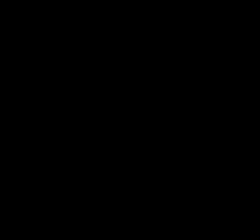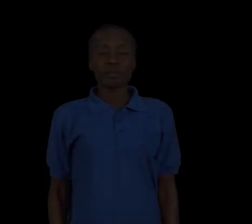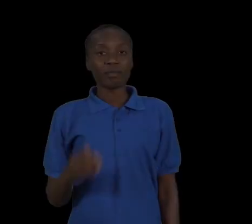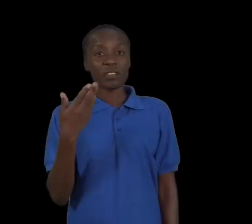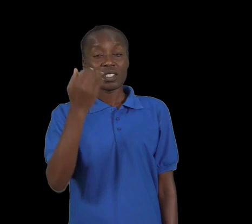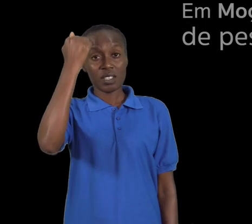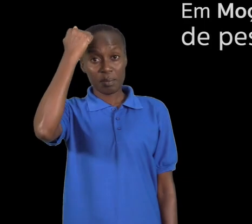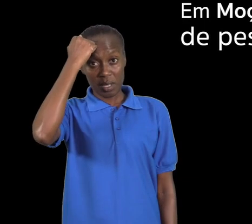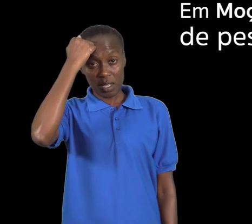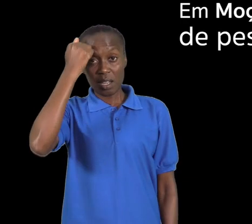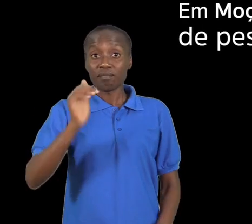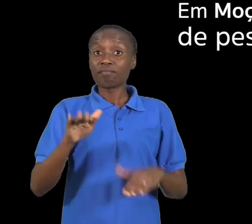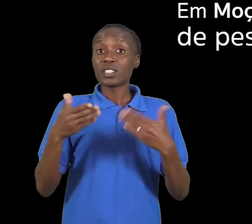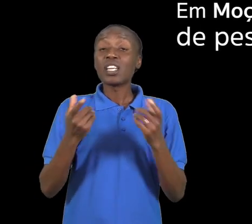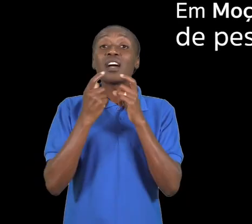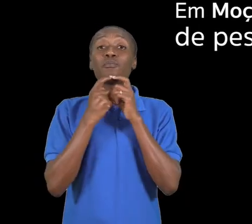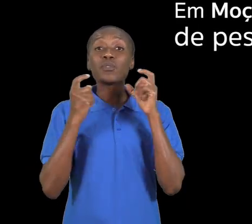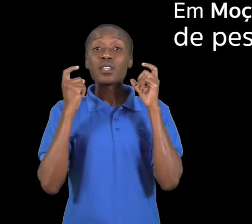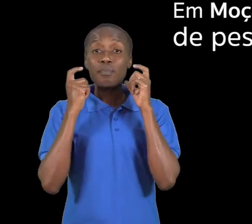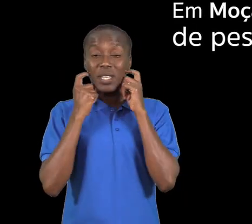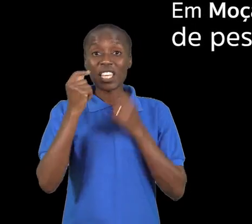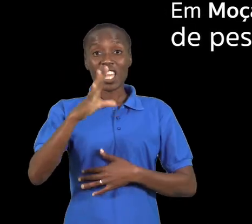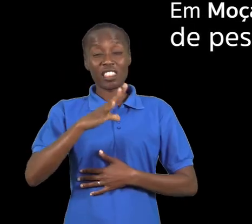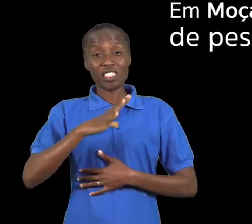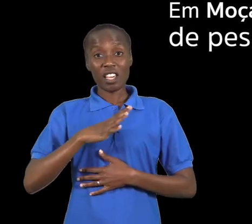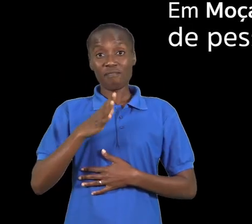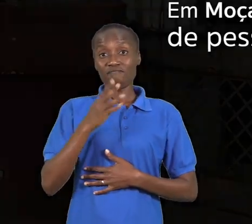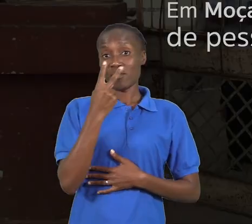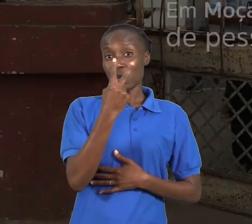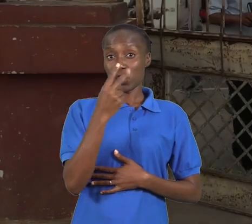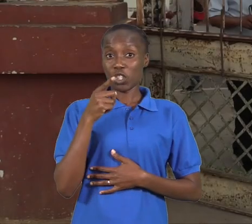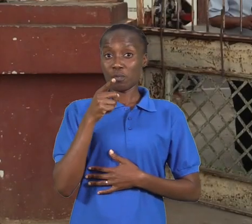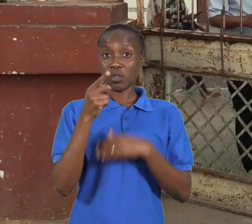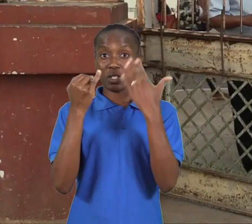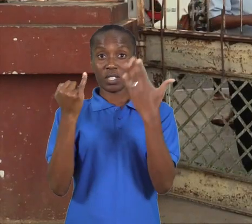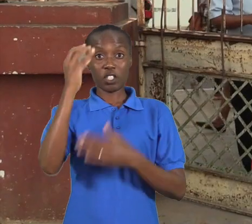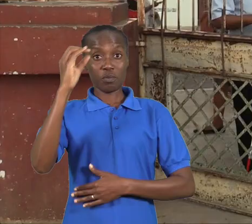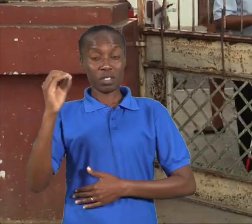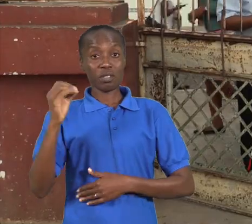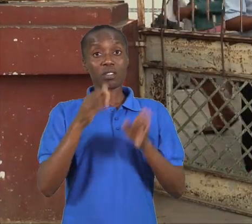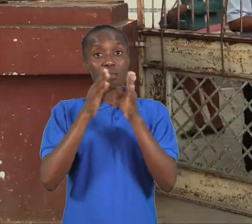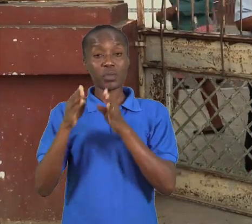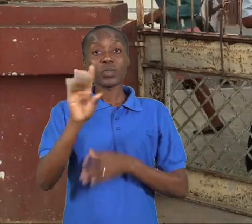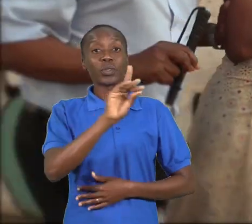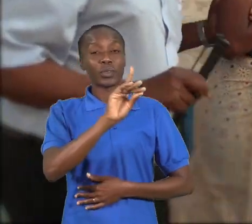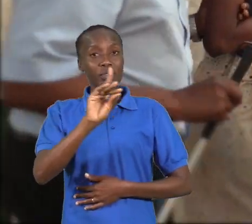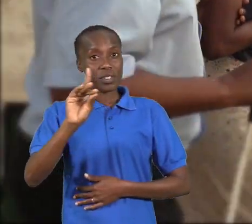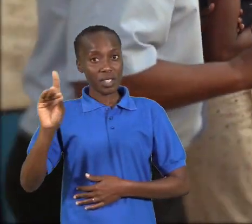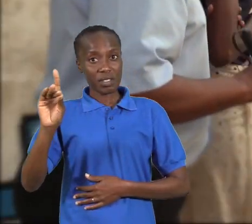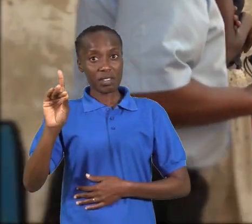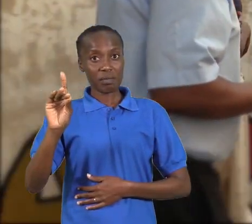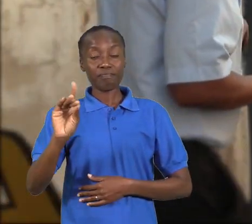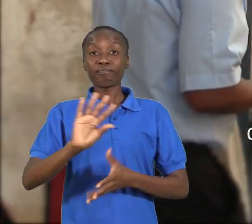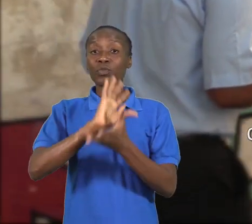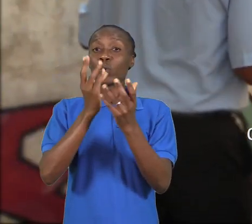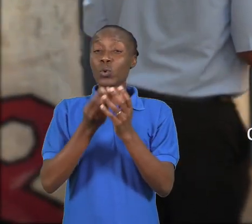Você sabia que, em Moçambique, existem cerca de 2,6% de pessoas com deficiência?